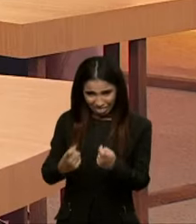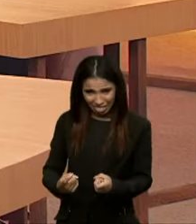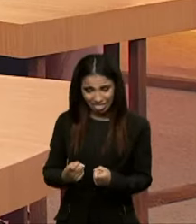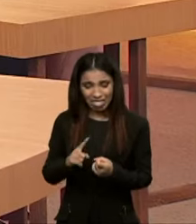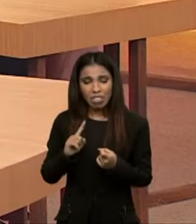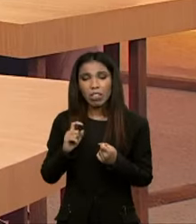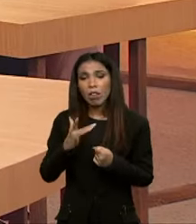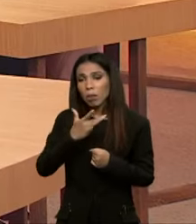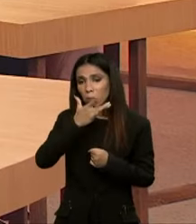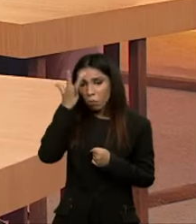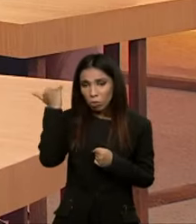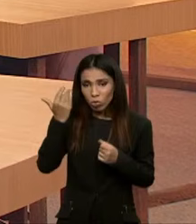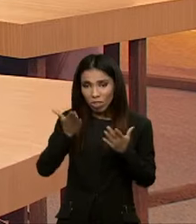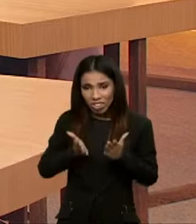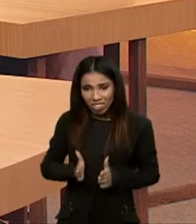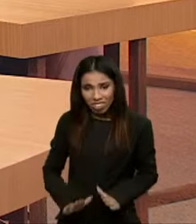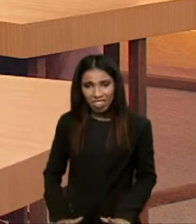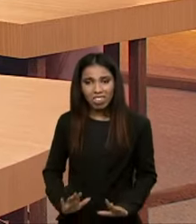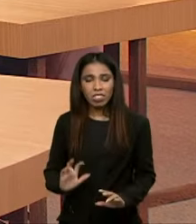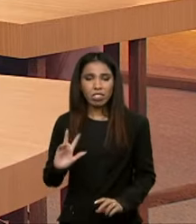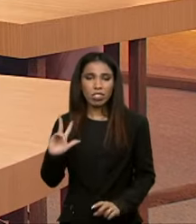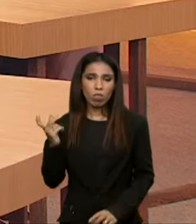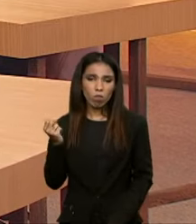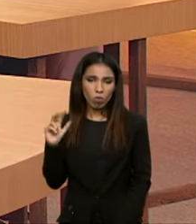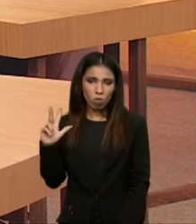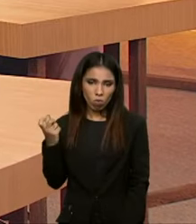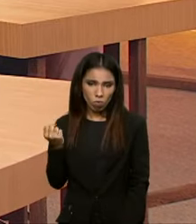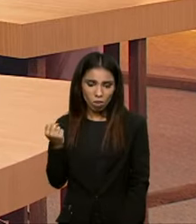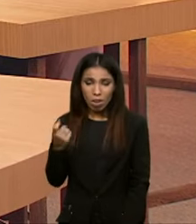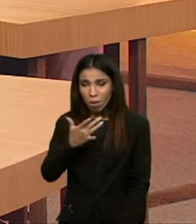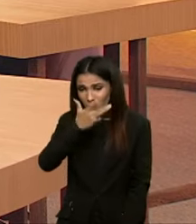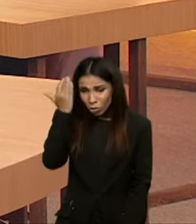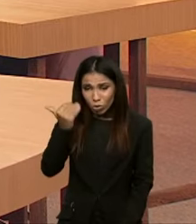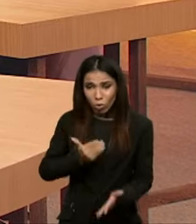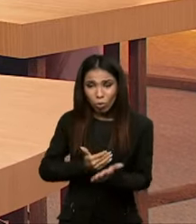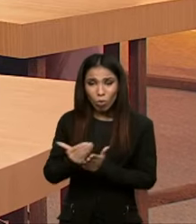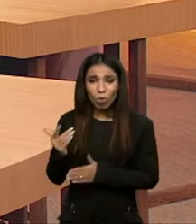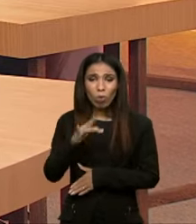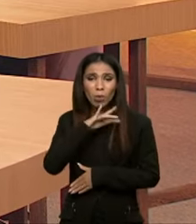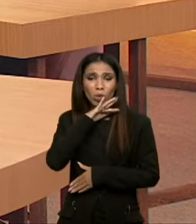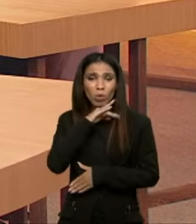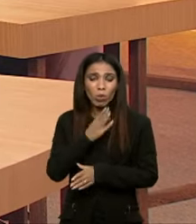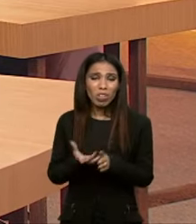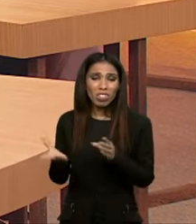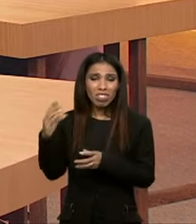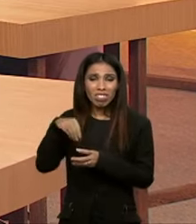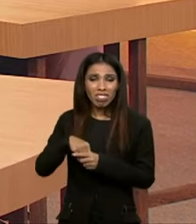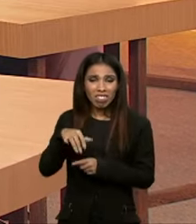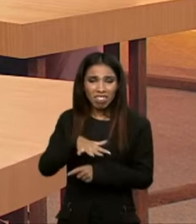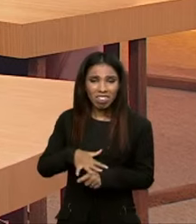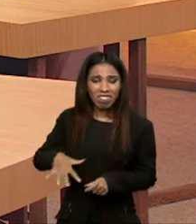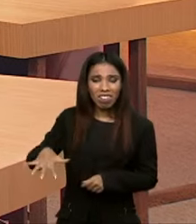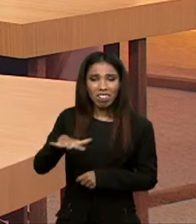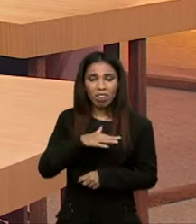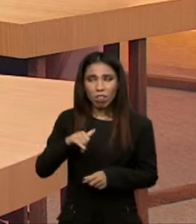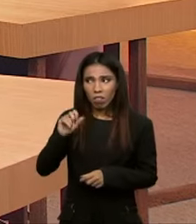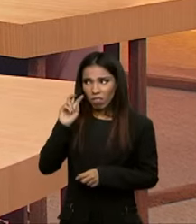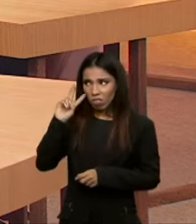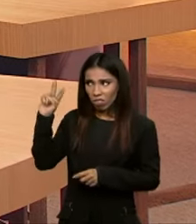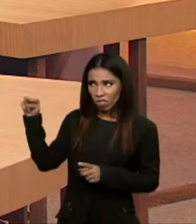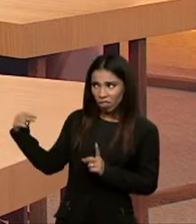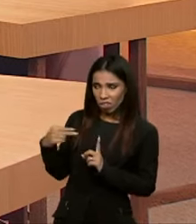né, com uma pessoa que nasceu homossexual, essa pessoa passa a ser uma pessoa ruim, dentro desse ambiente. Porque ela vai ver pelo olhar do outro, ela